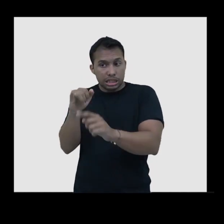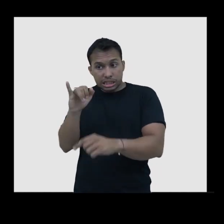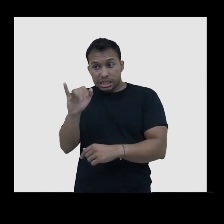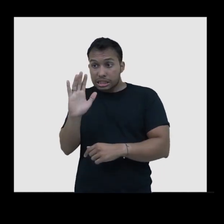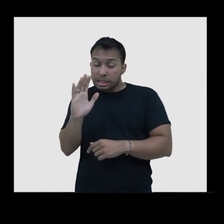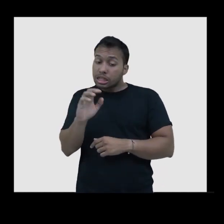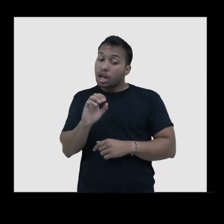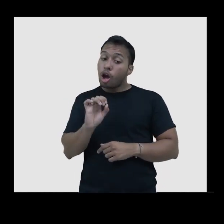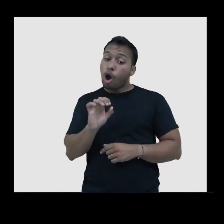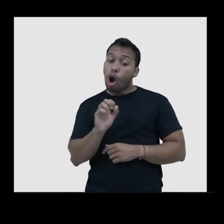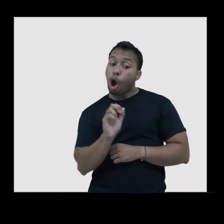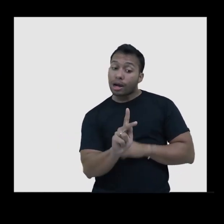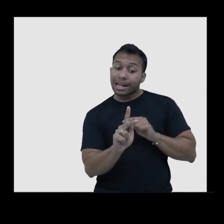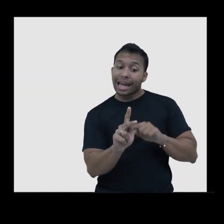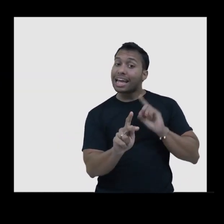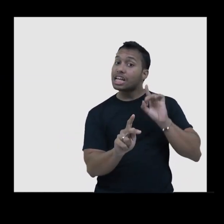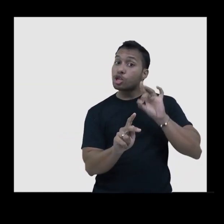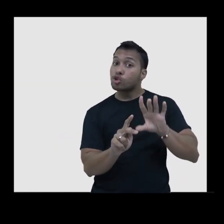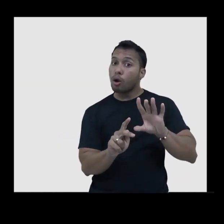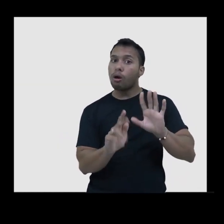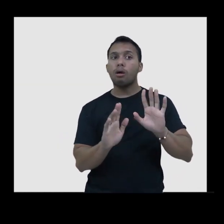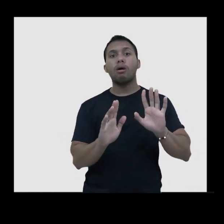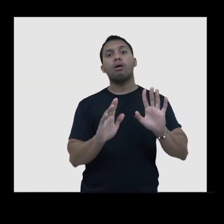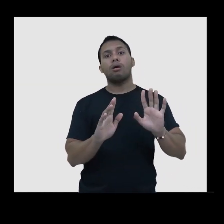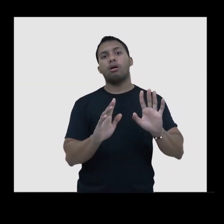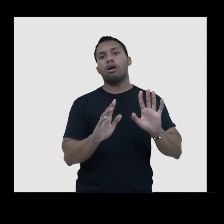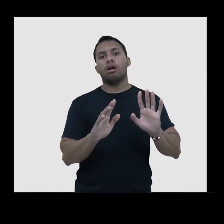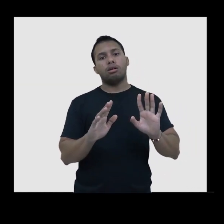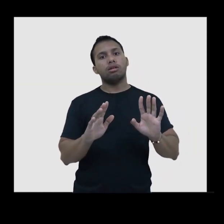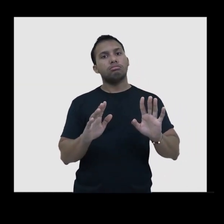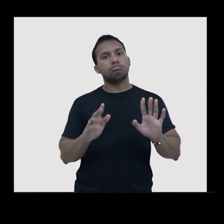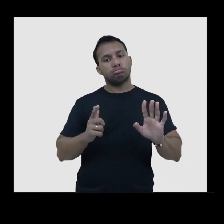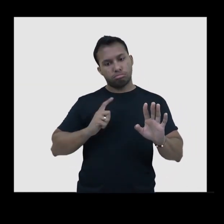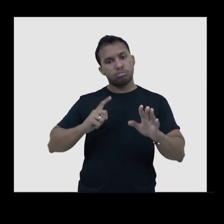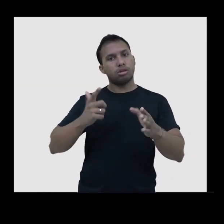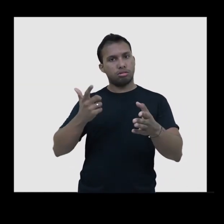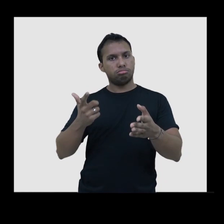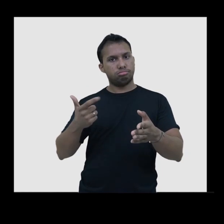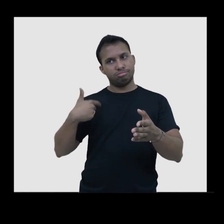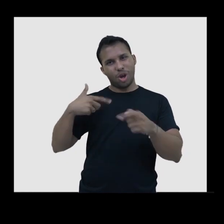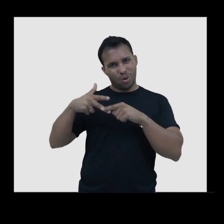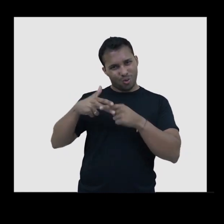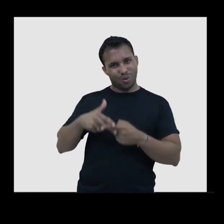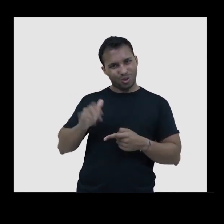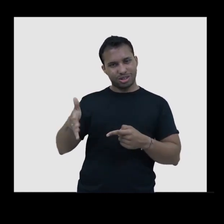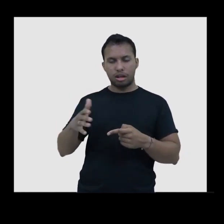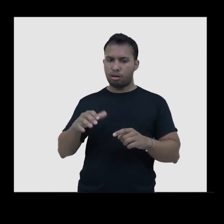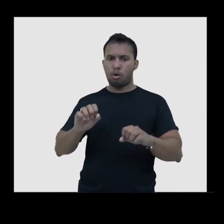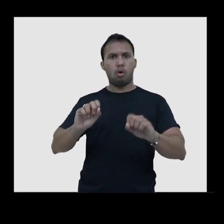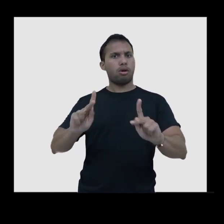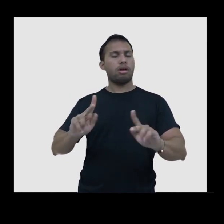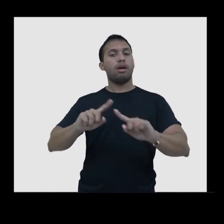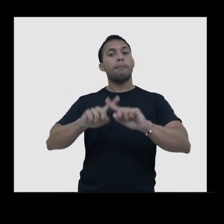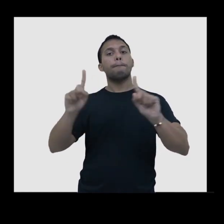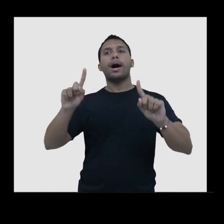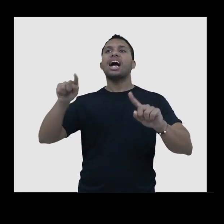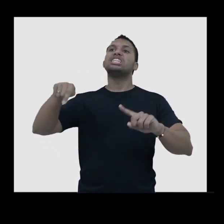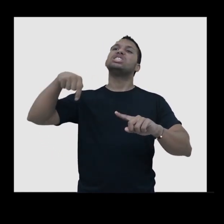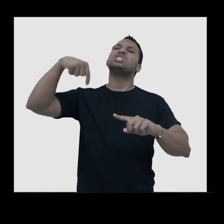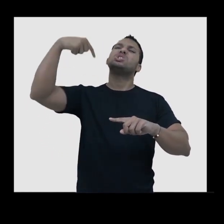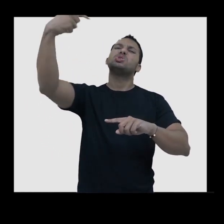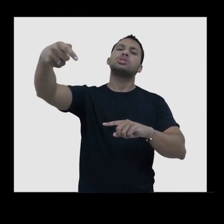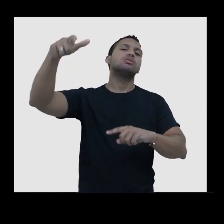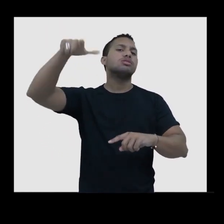OK. Quando eu dou esse OK, a minha sequência ela vai vir com aquelas configurações, né?